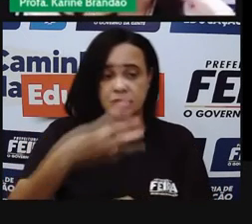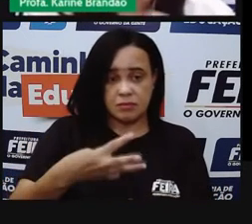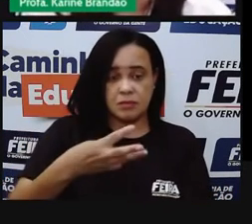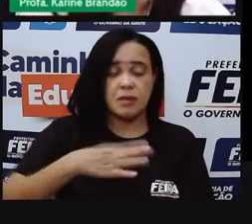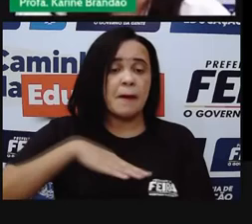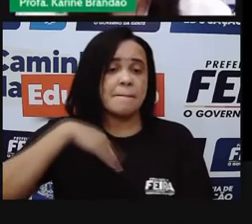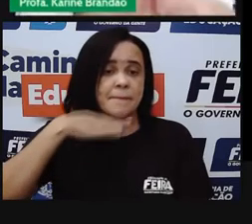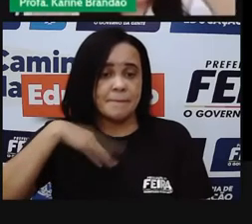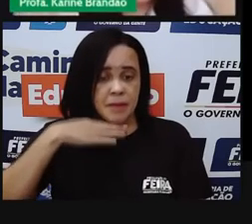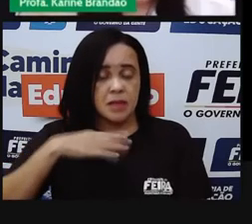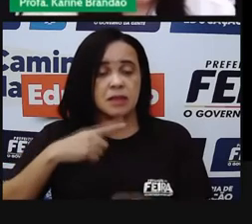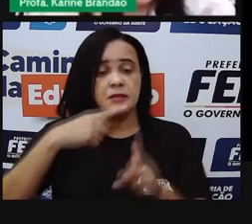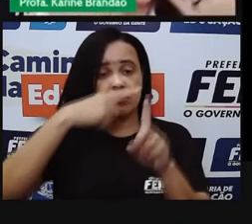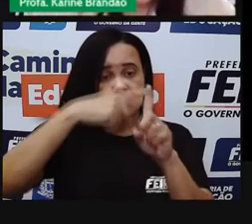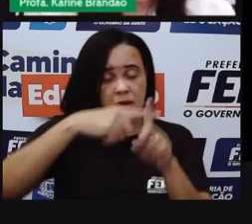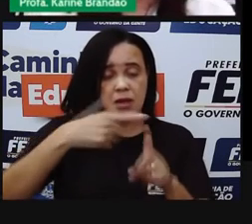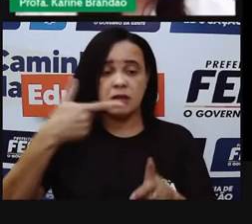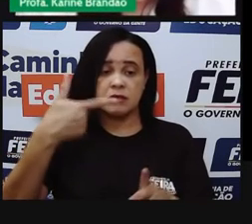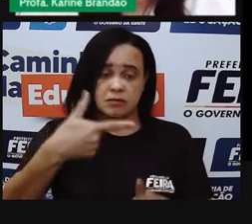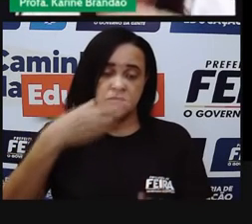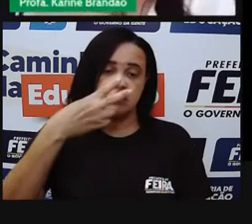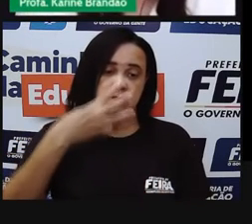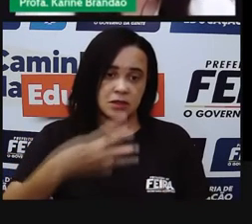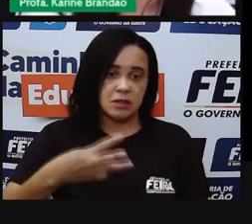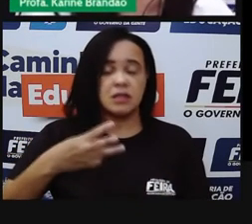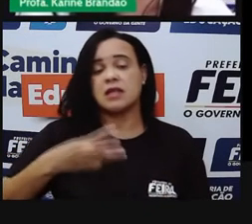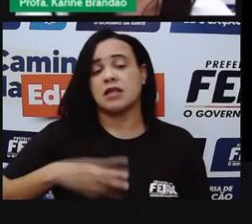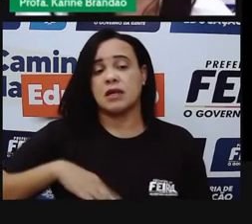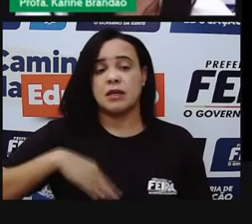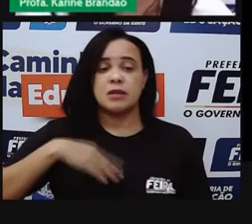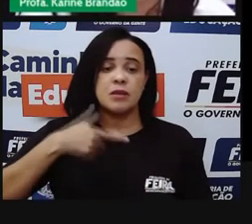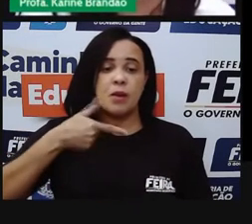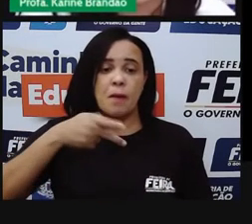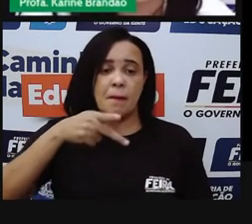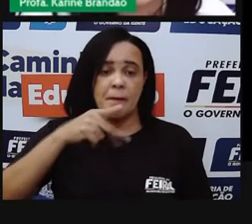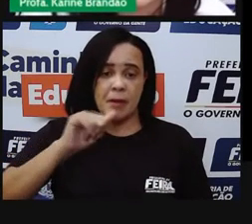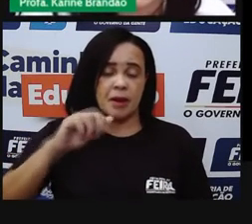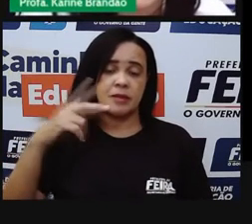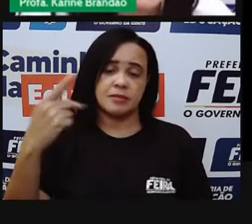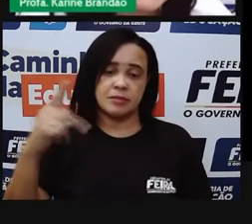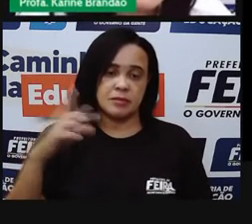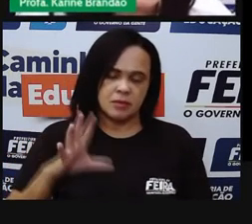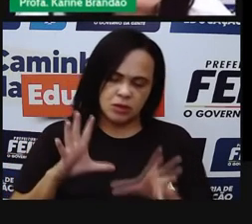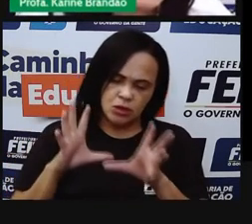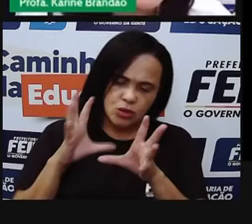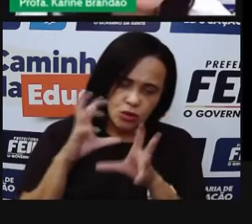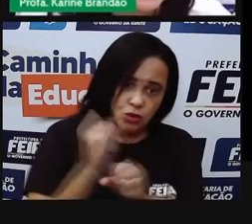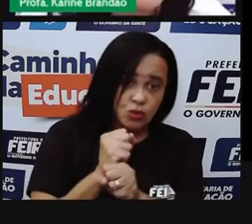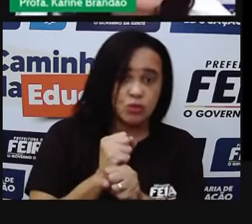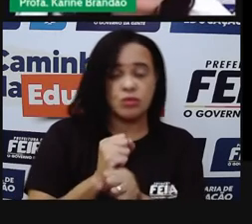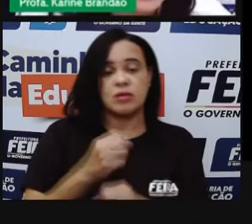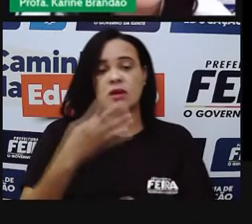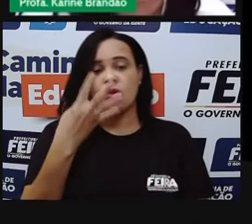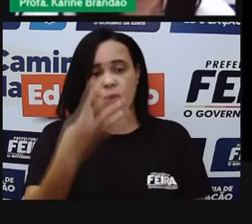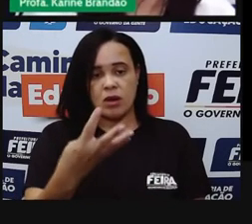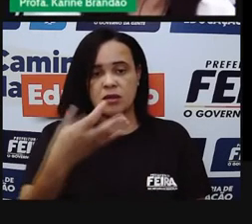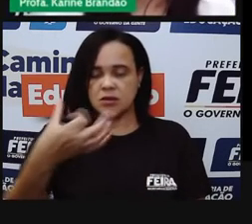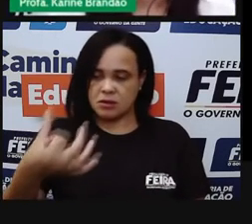da minha mãe. Eu volto, a minha primeira célula aqui, que formou todo o meu corpo, volta a ter quantos